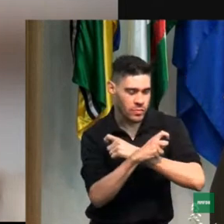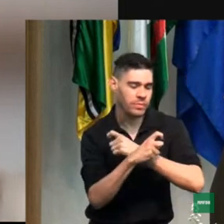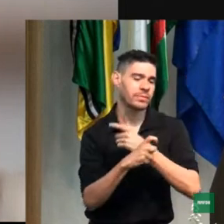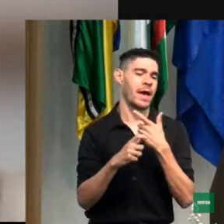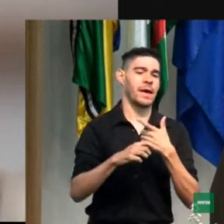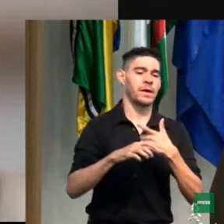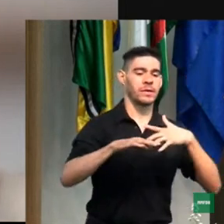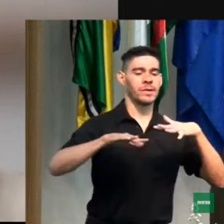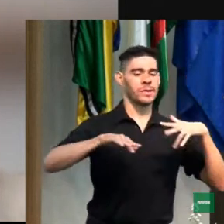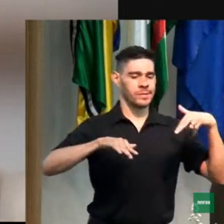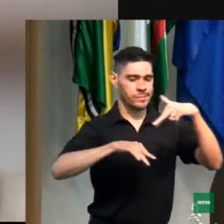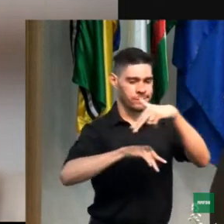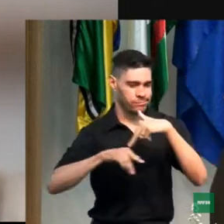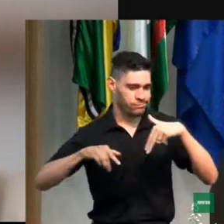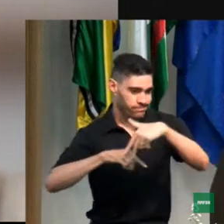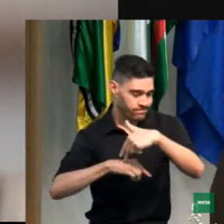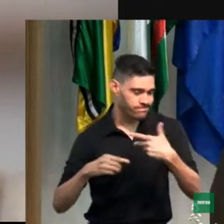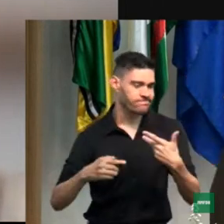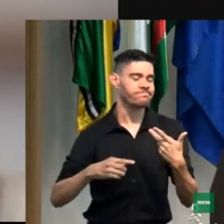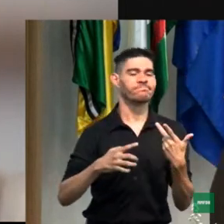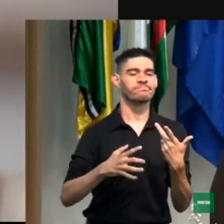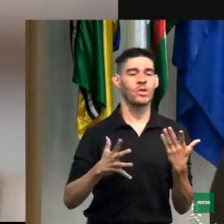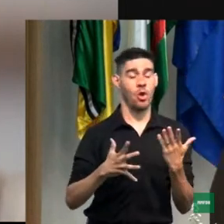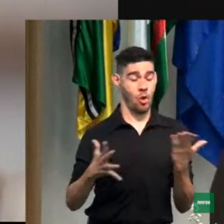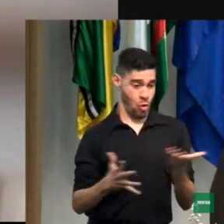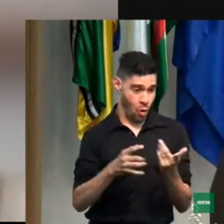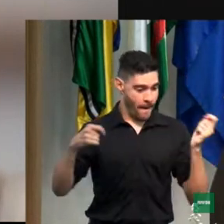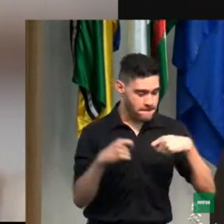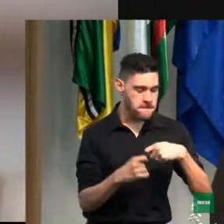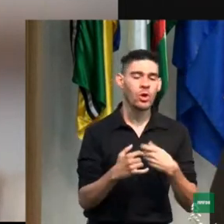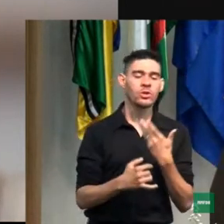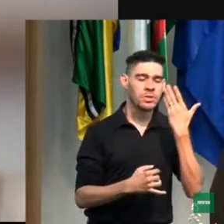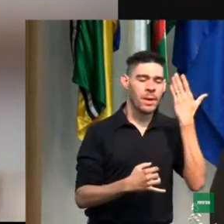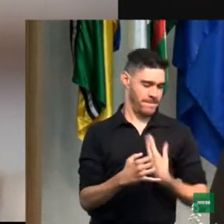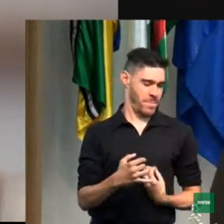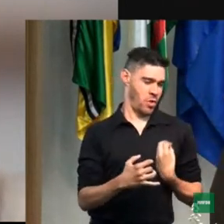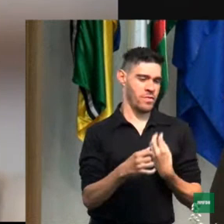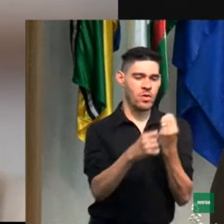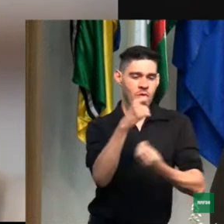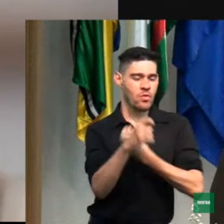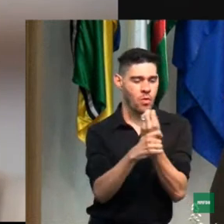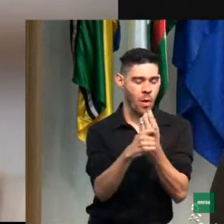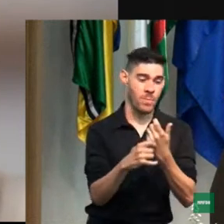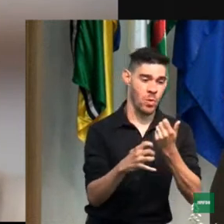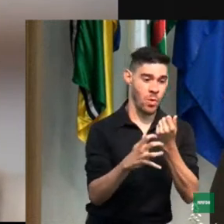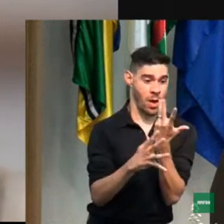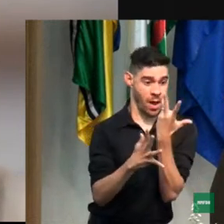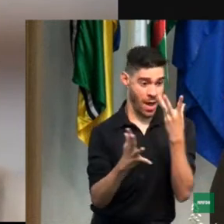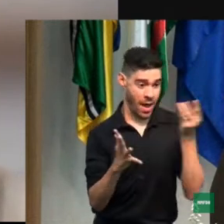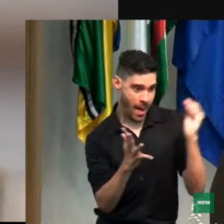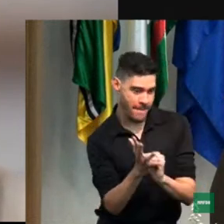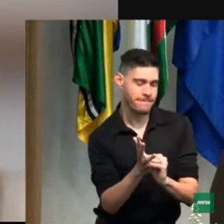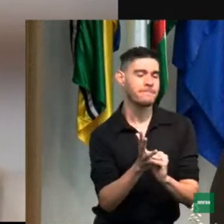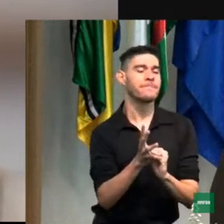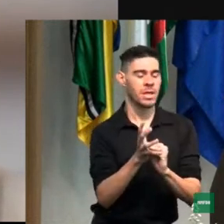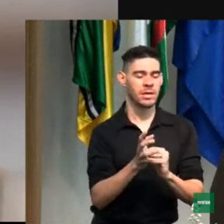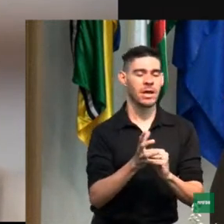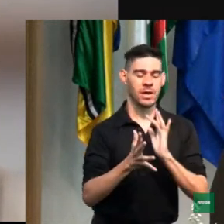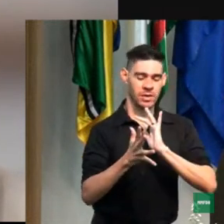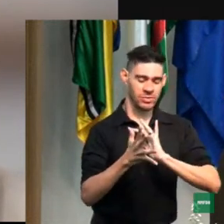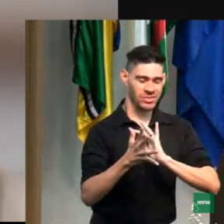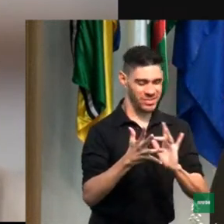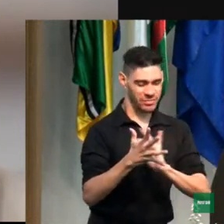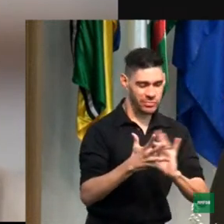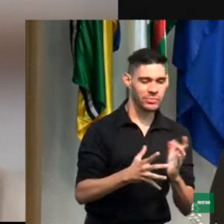né? Então, hoje a gente pode fazer essa prova de vida através de um aplicativo mobile do celular, então isso é importante.